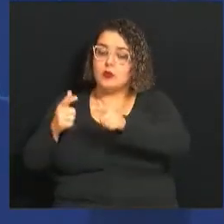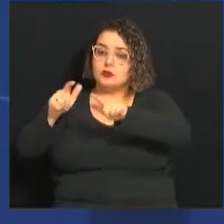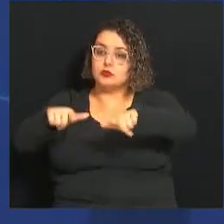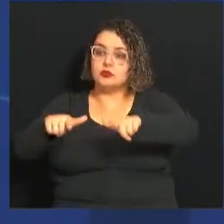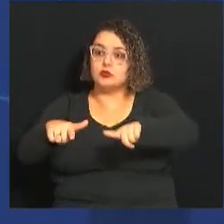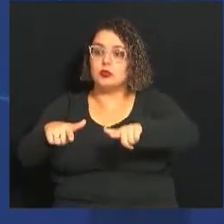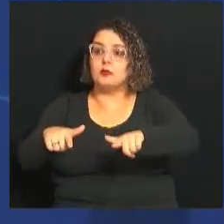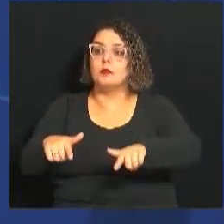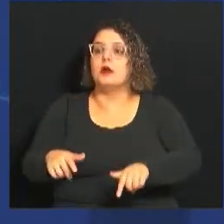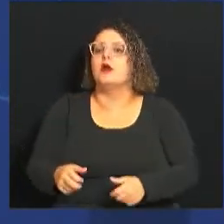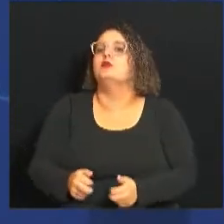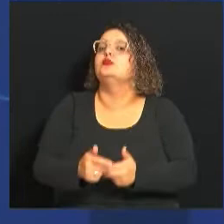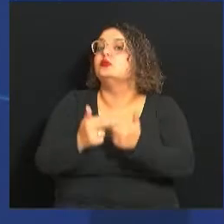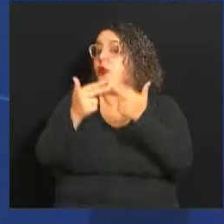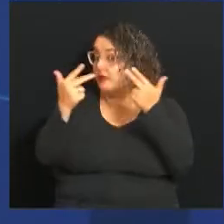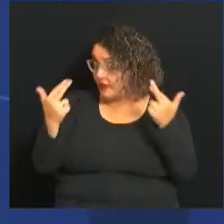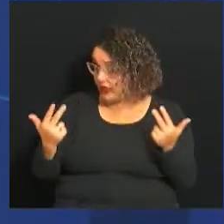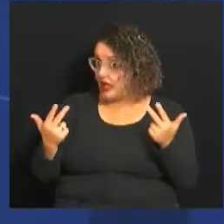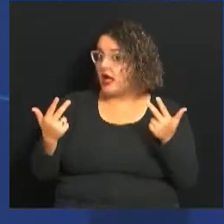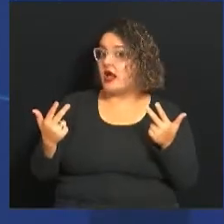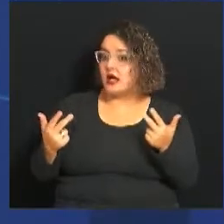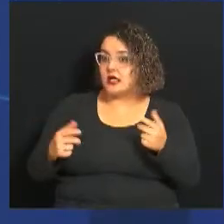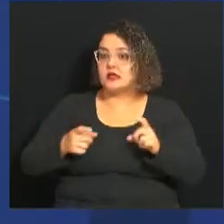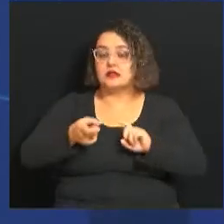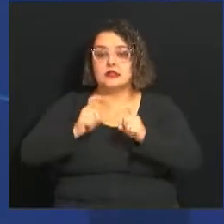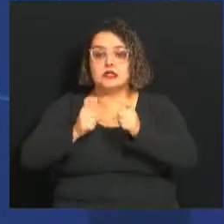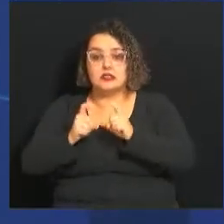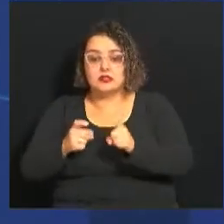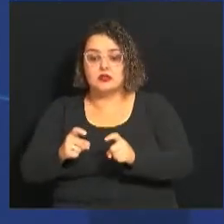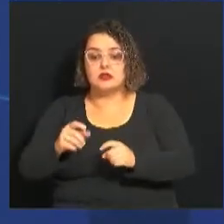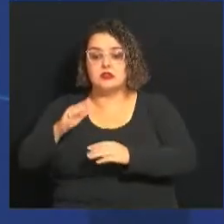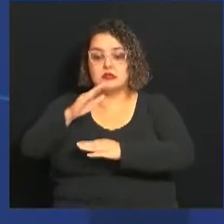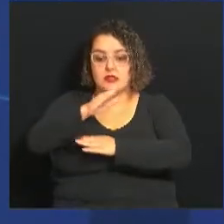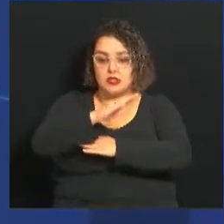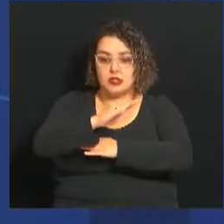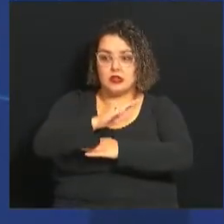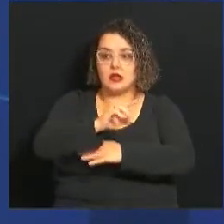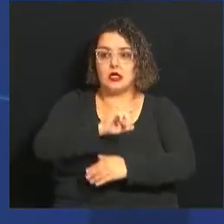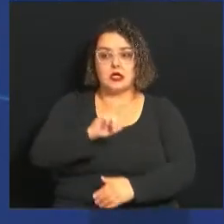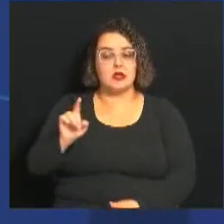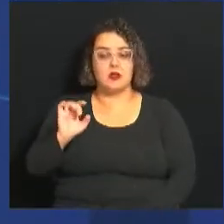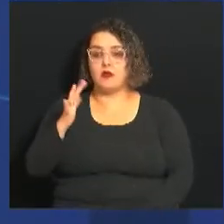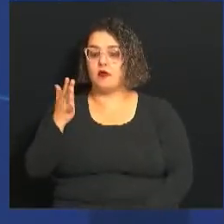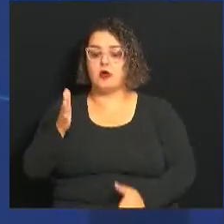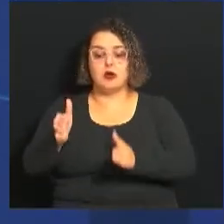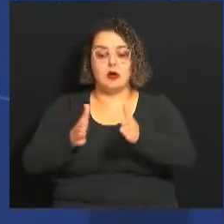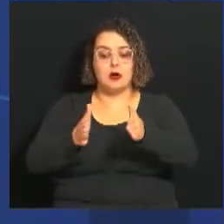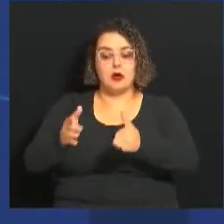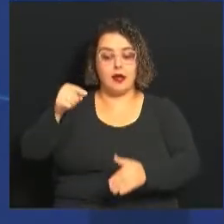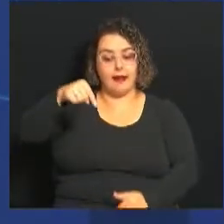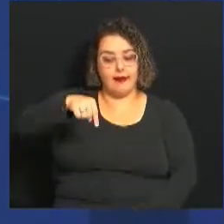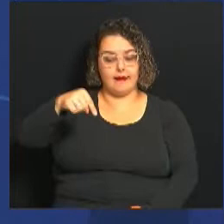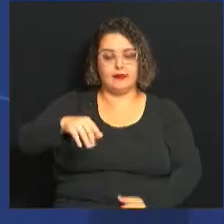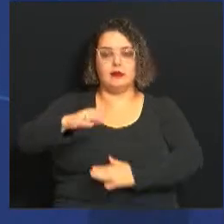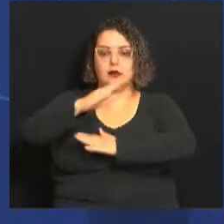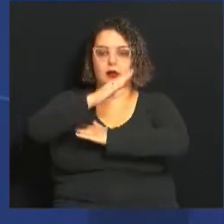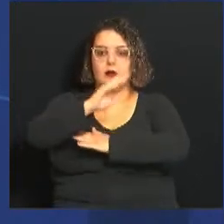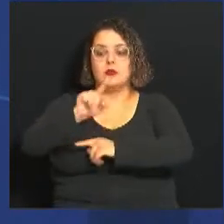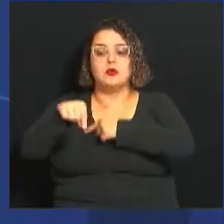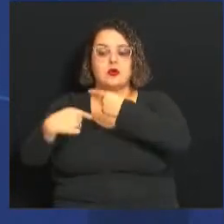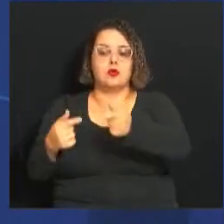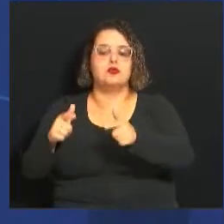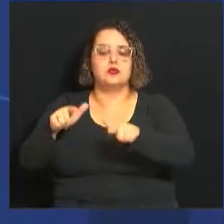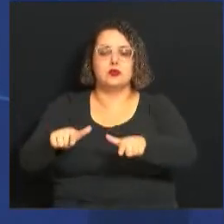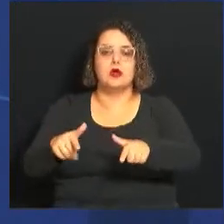contando novidades, né? As reuniões da Câmara de Campinas que não vão acontecer por um período aqui na Câmara. Então, agradeço ao